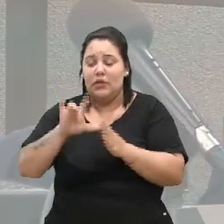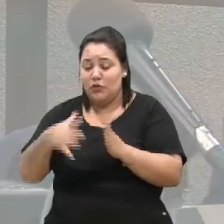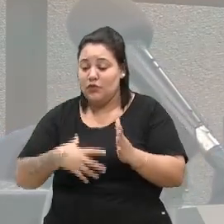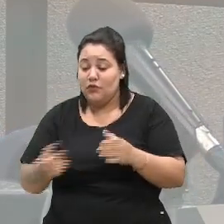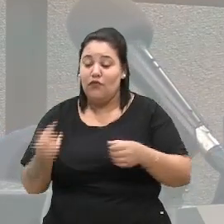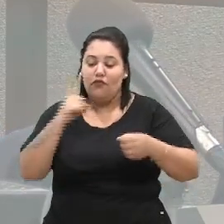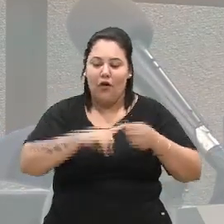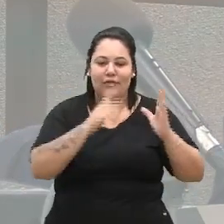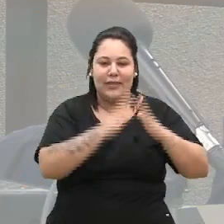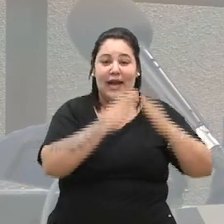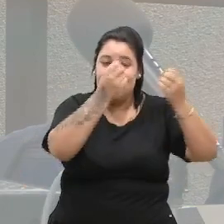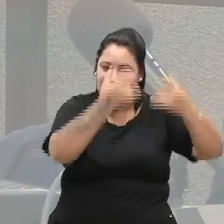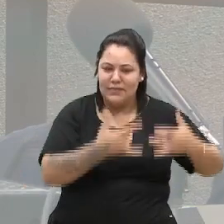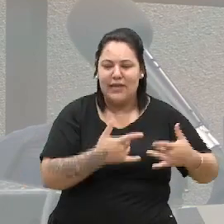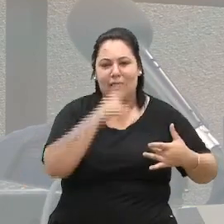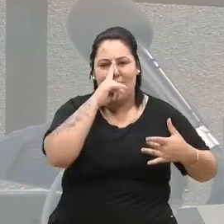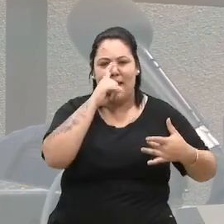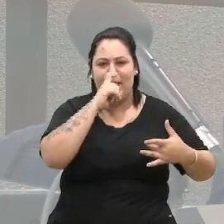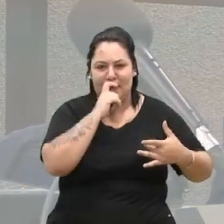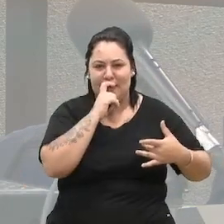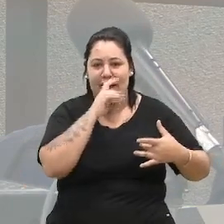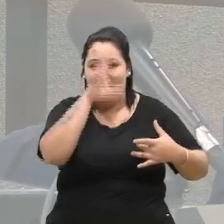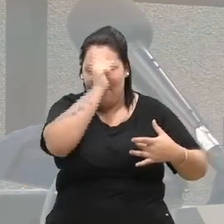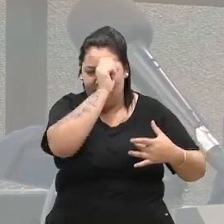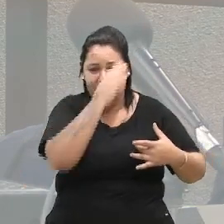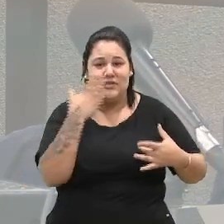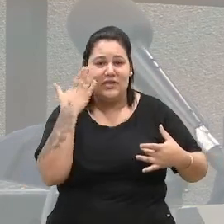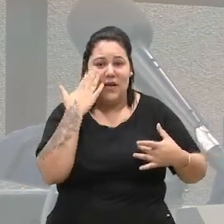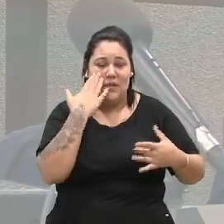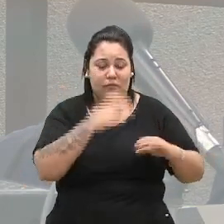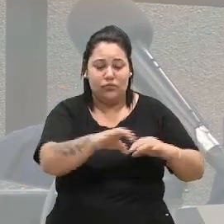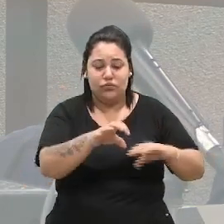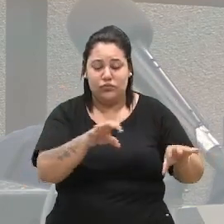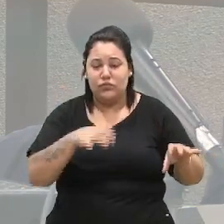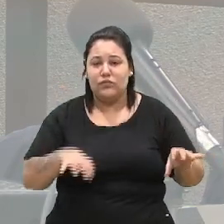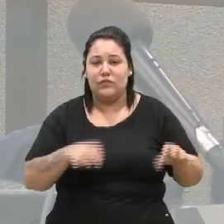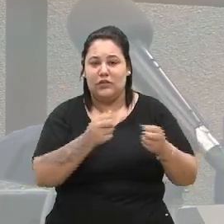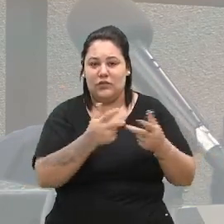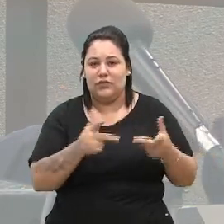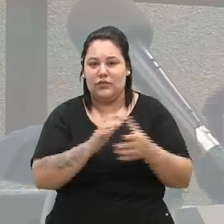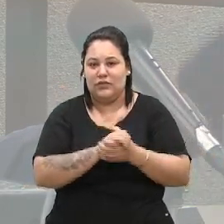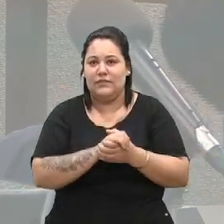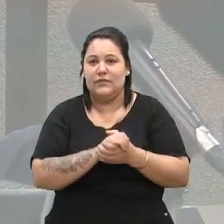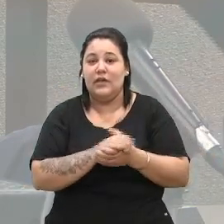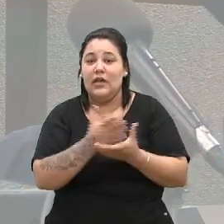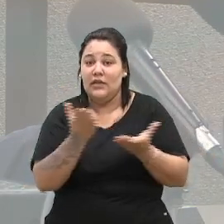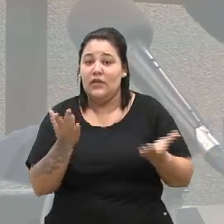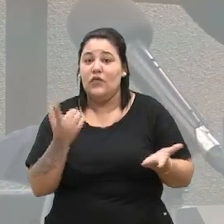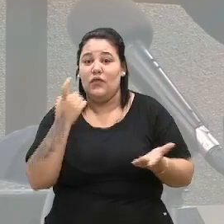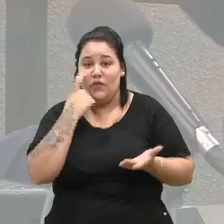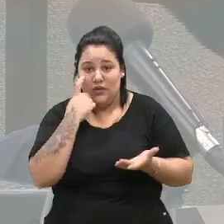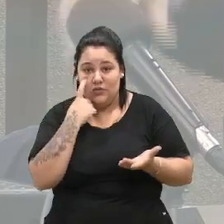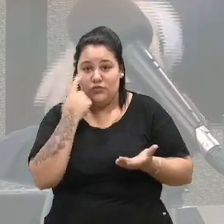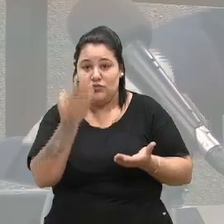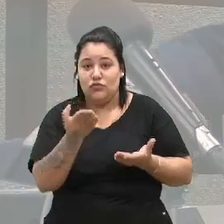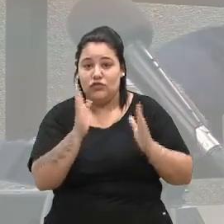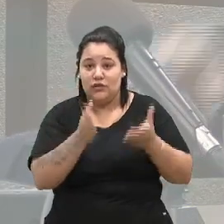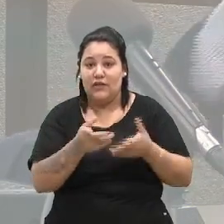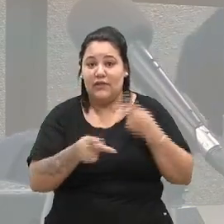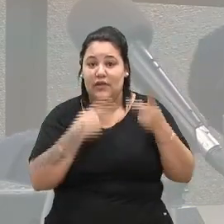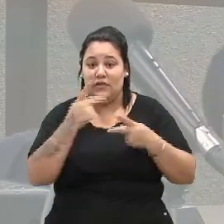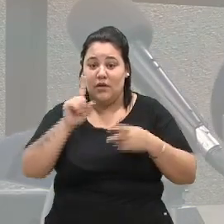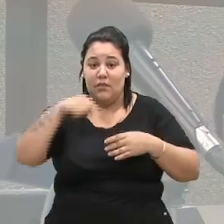assado. Então, conta comigo nesse apoio. Eu acho que, veja, o senhor já está falando da próxima festa das